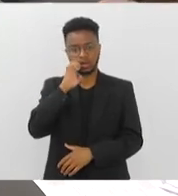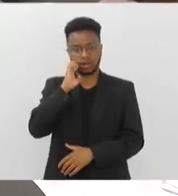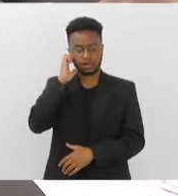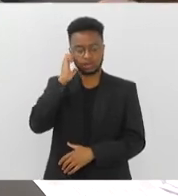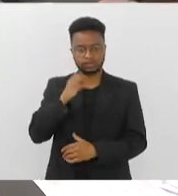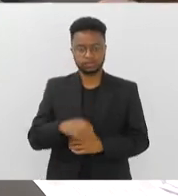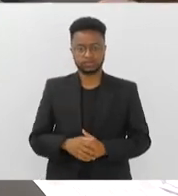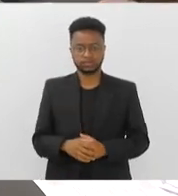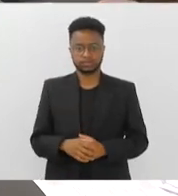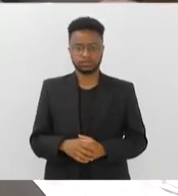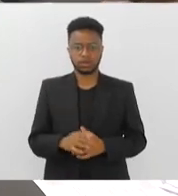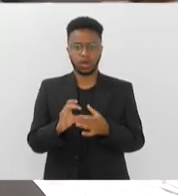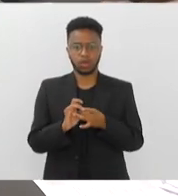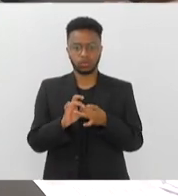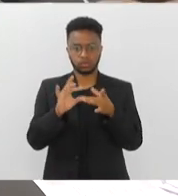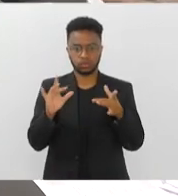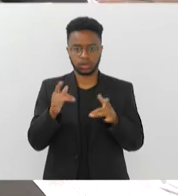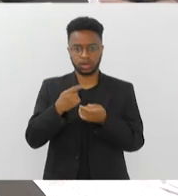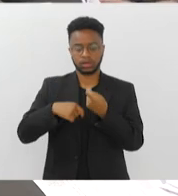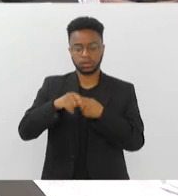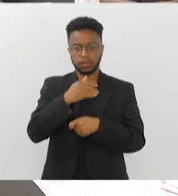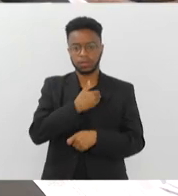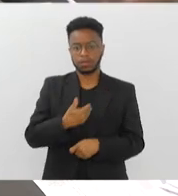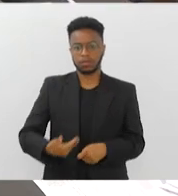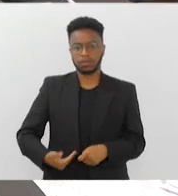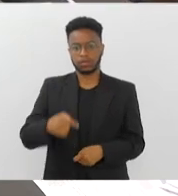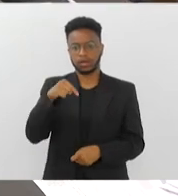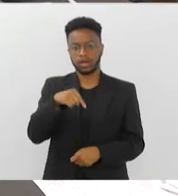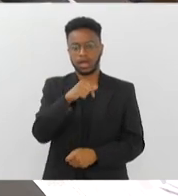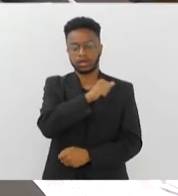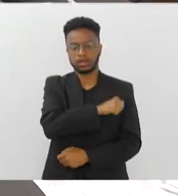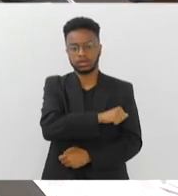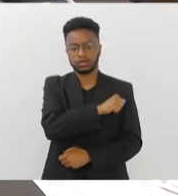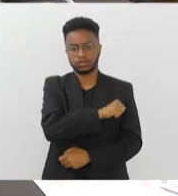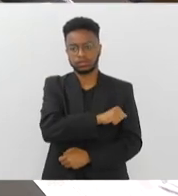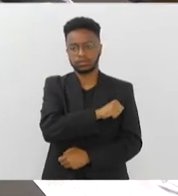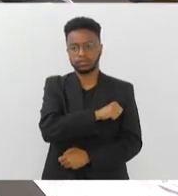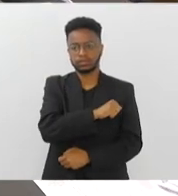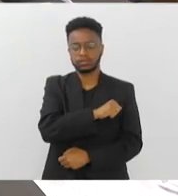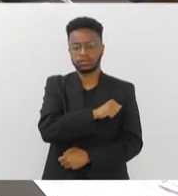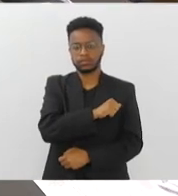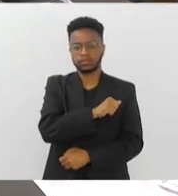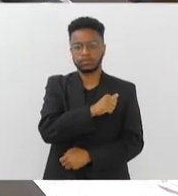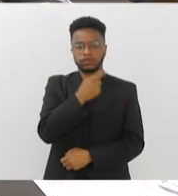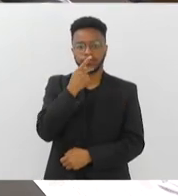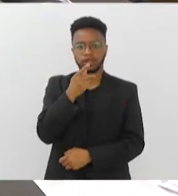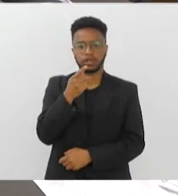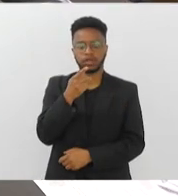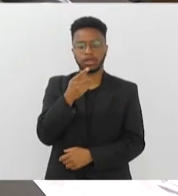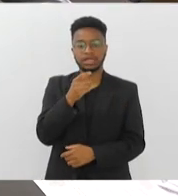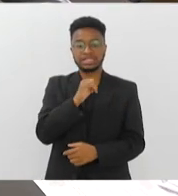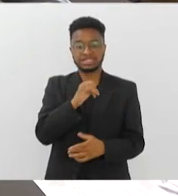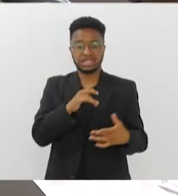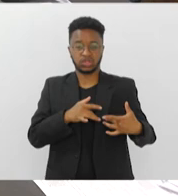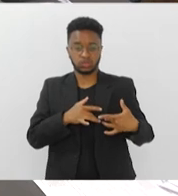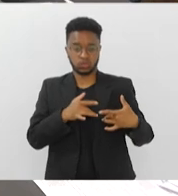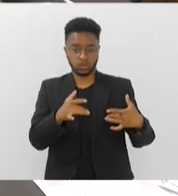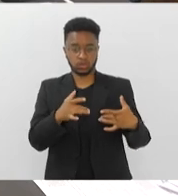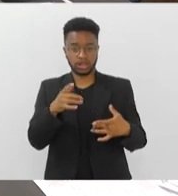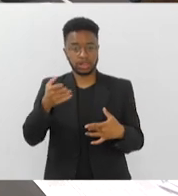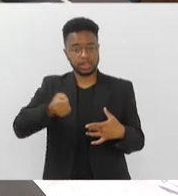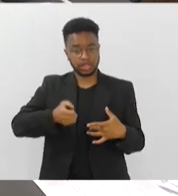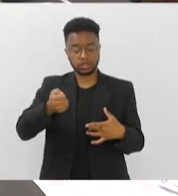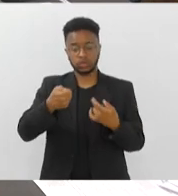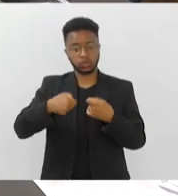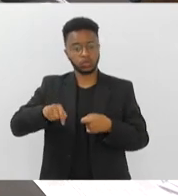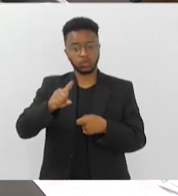Takimoto, que autoriza a administração pública do Estado do Rio de Janeiro a isentar doadora de leite humano do pagamento de passagem